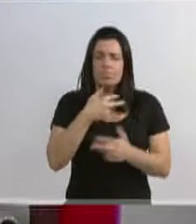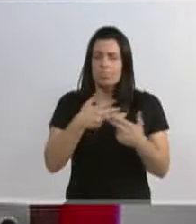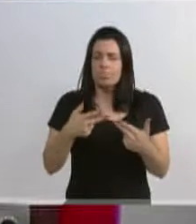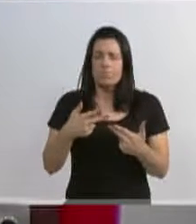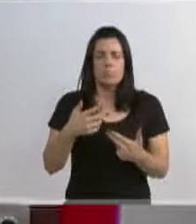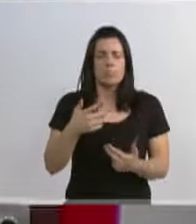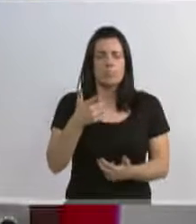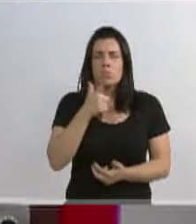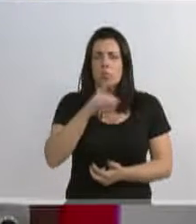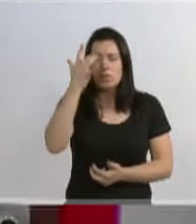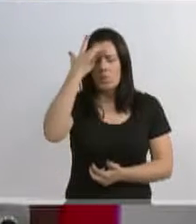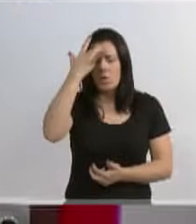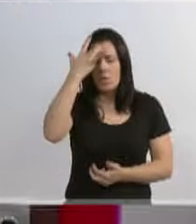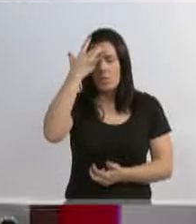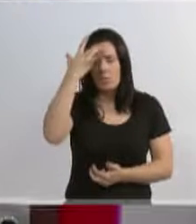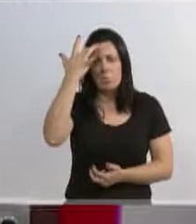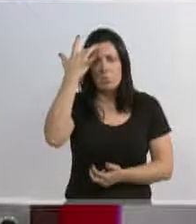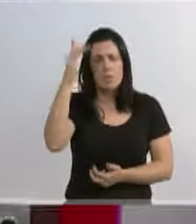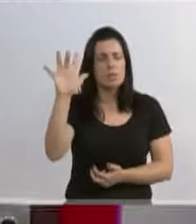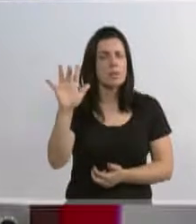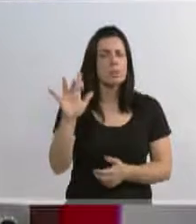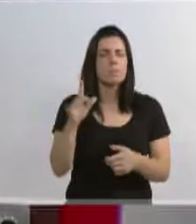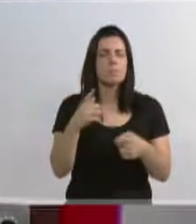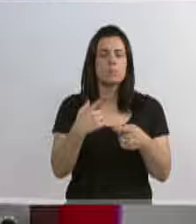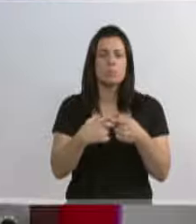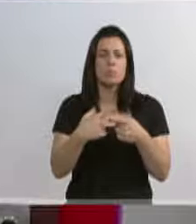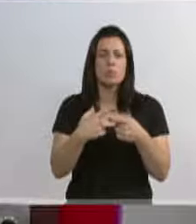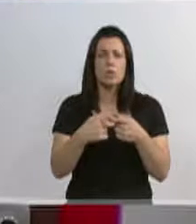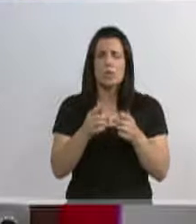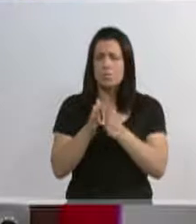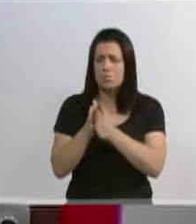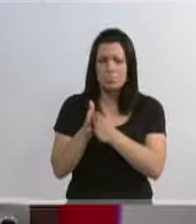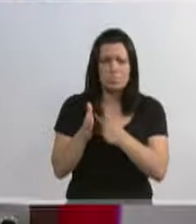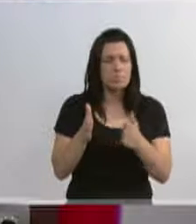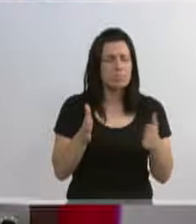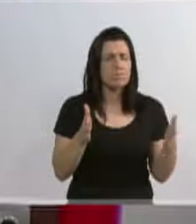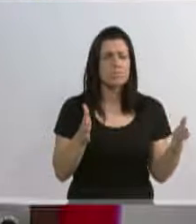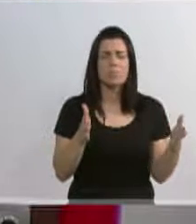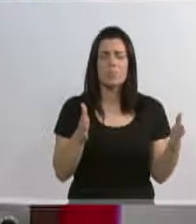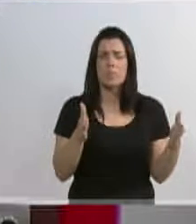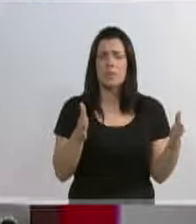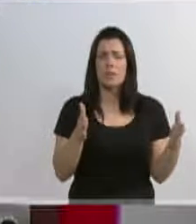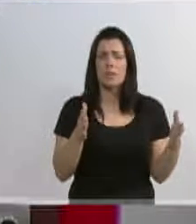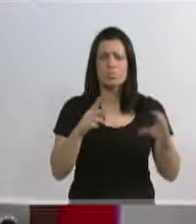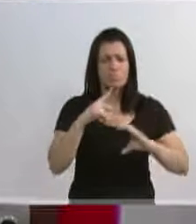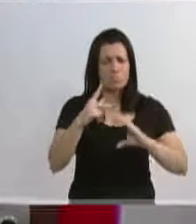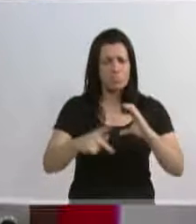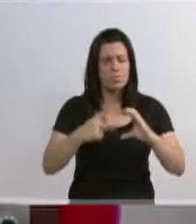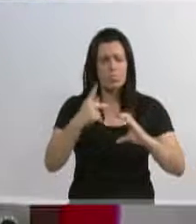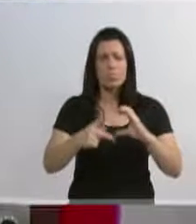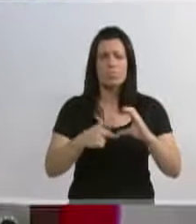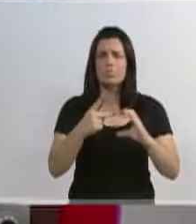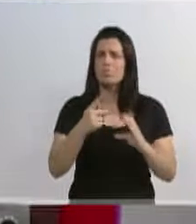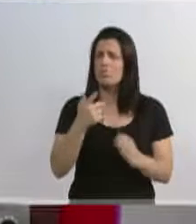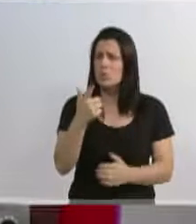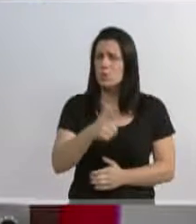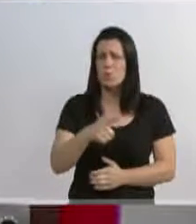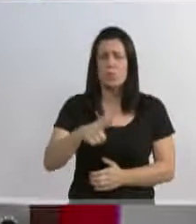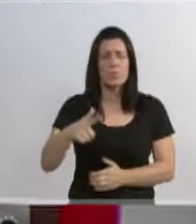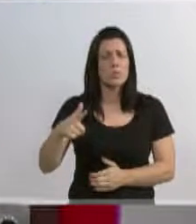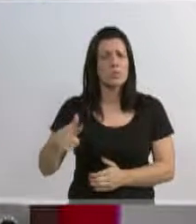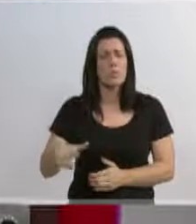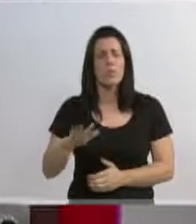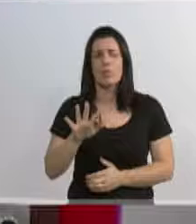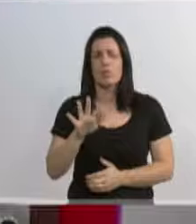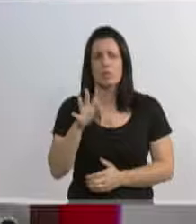não entende, não compreende, e que nessa legislatura tem sido, de forma constante, tem ocorrido